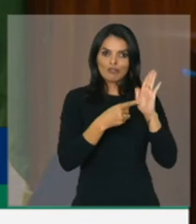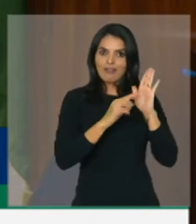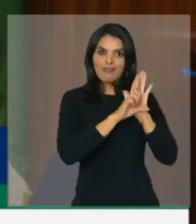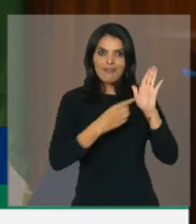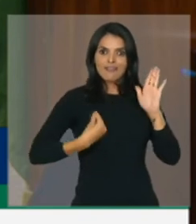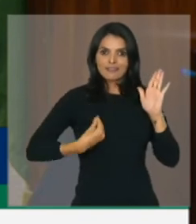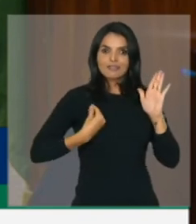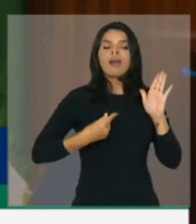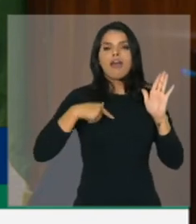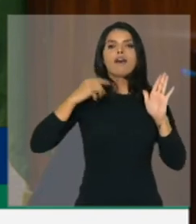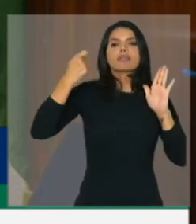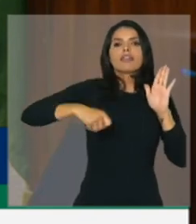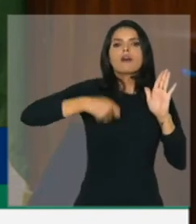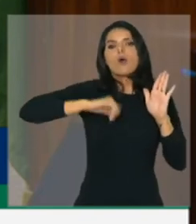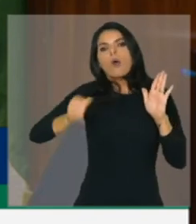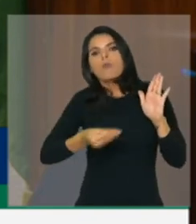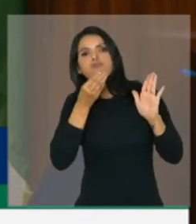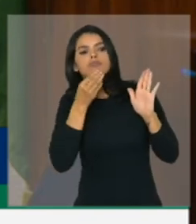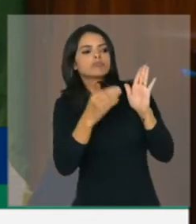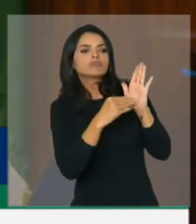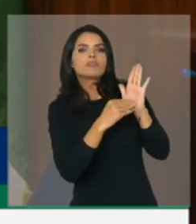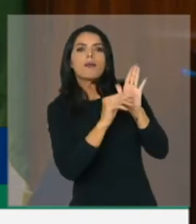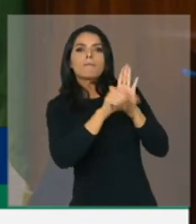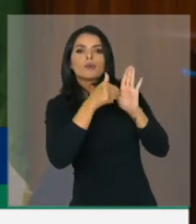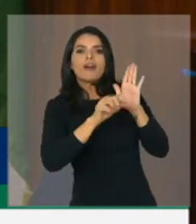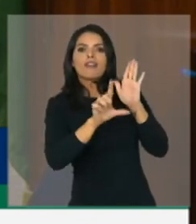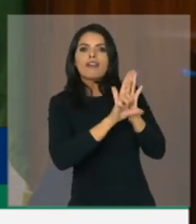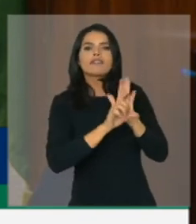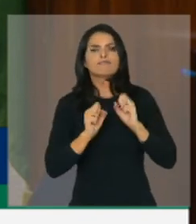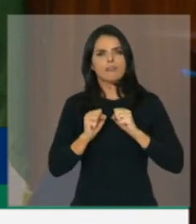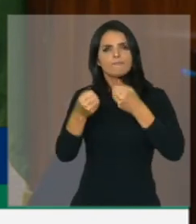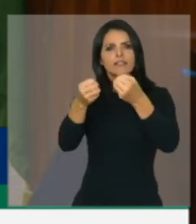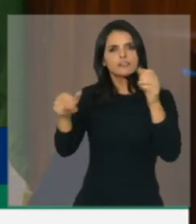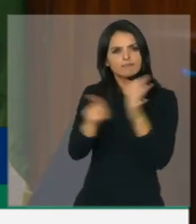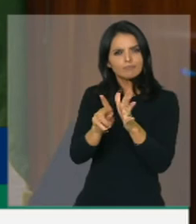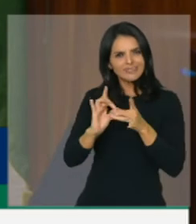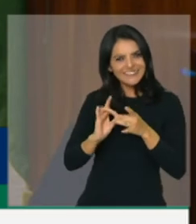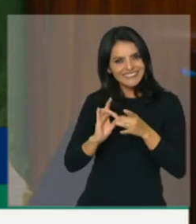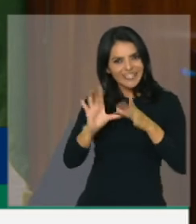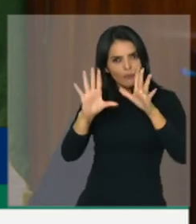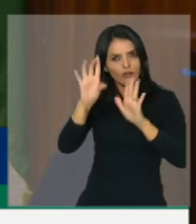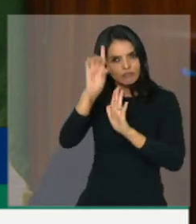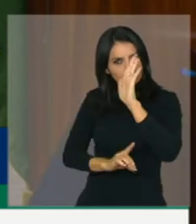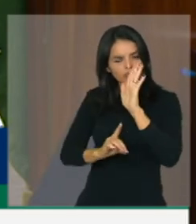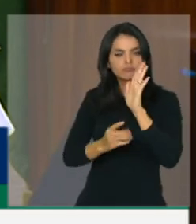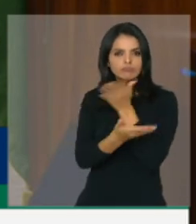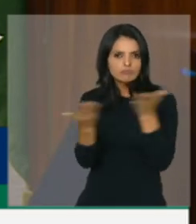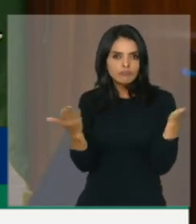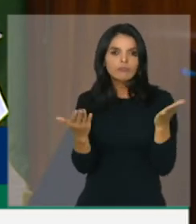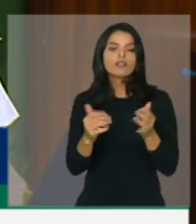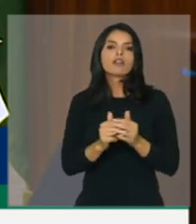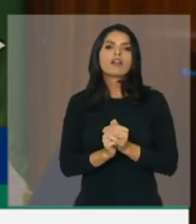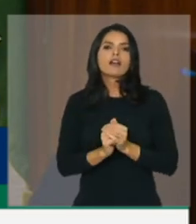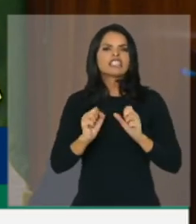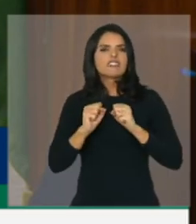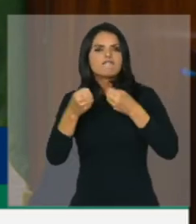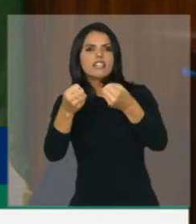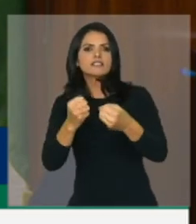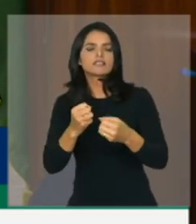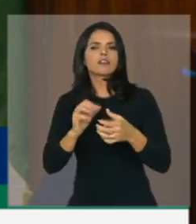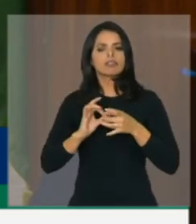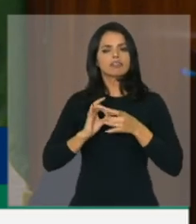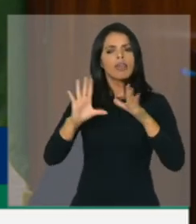e oportunidade de aprovarmos uma lei de defesa do Estado Democrático de Direito. A defesa do regime democrático